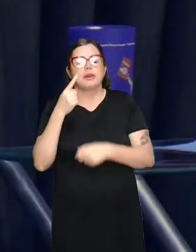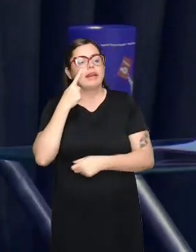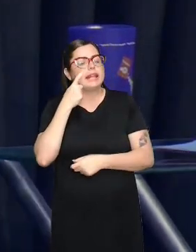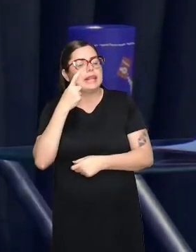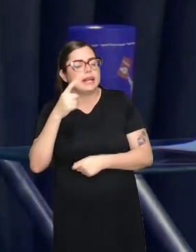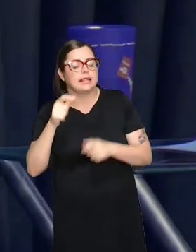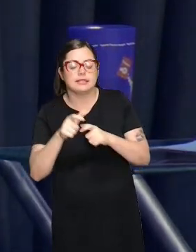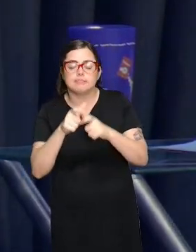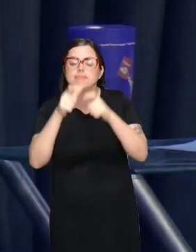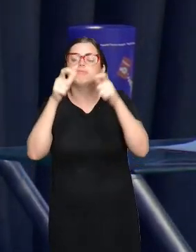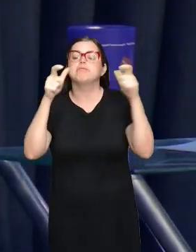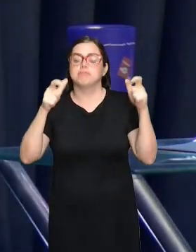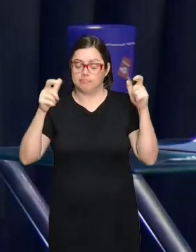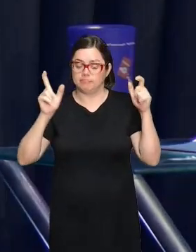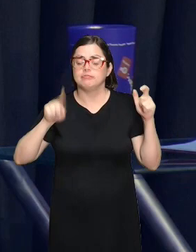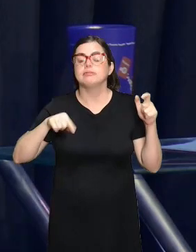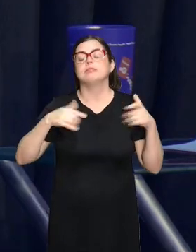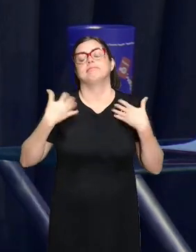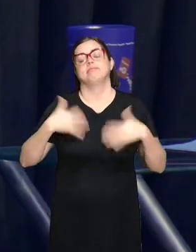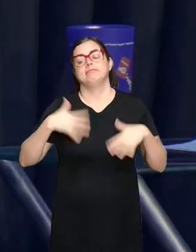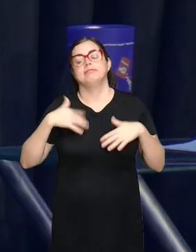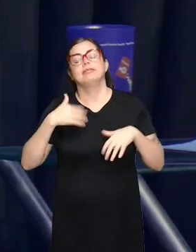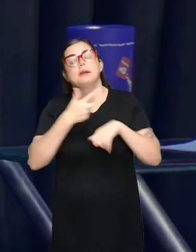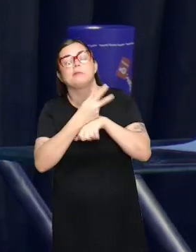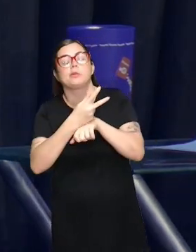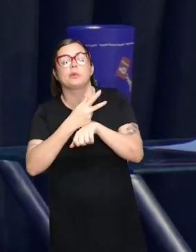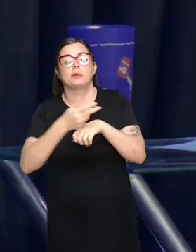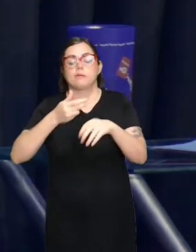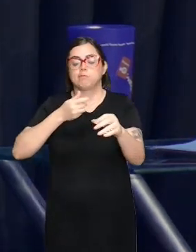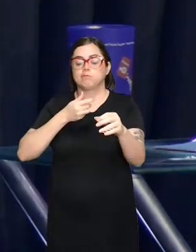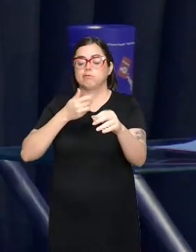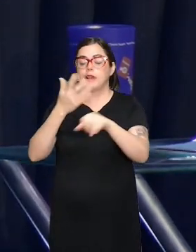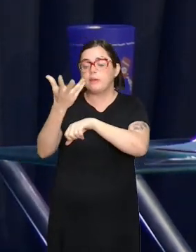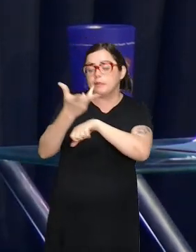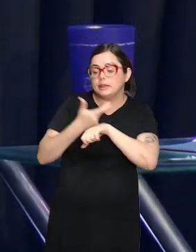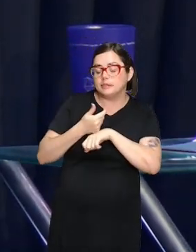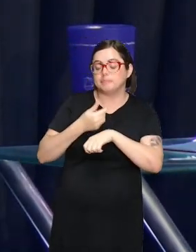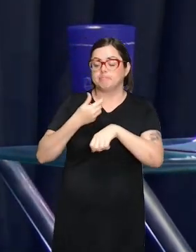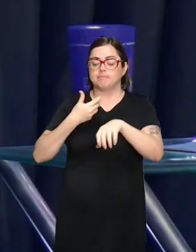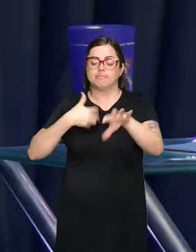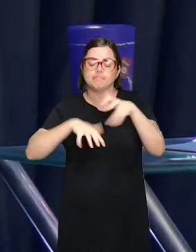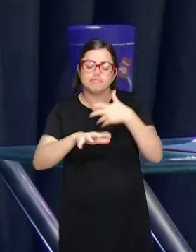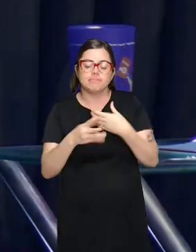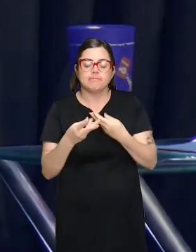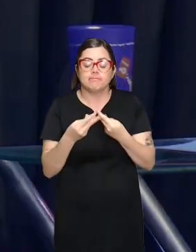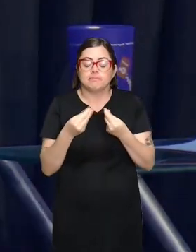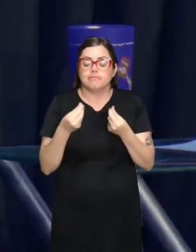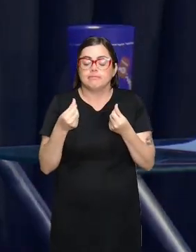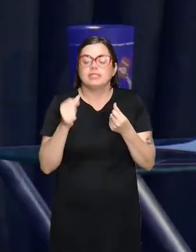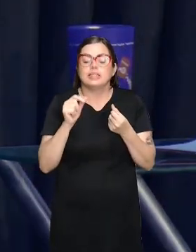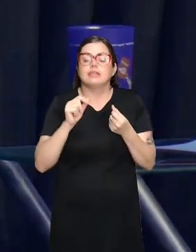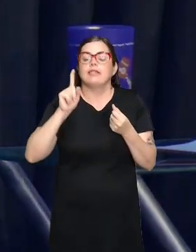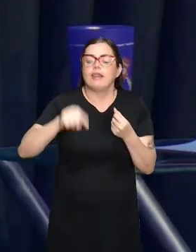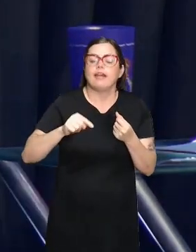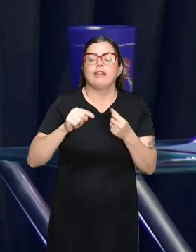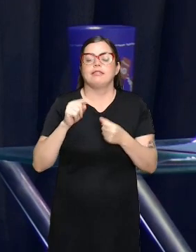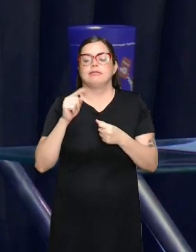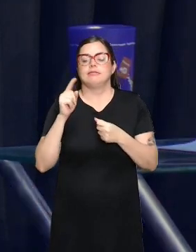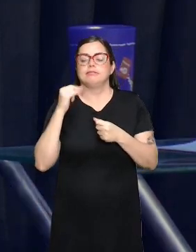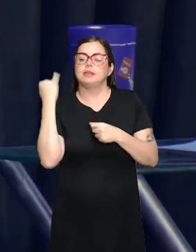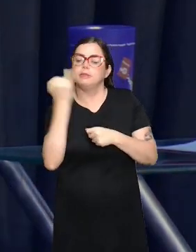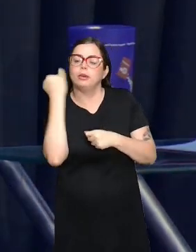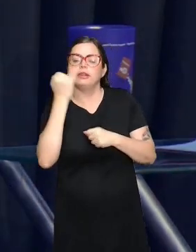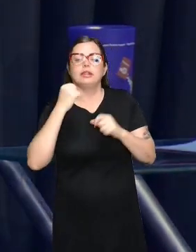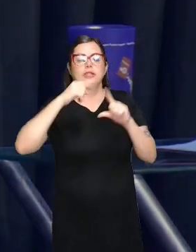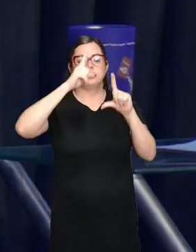em estarem buscando habilidades e entender que os dados são fundamentais. É claro que a gente tem lá pessoas que chegam assim, ah, mas eu não